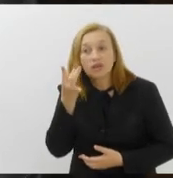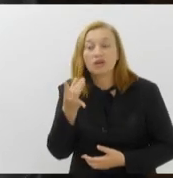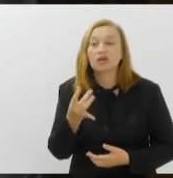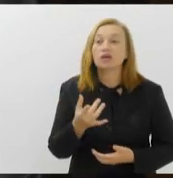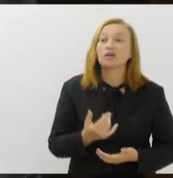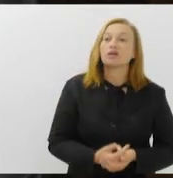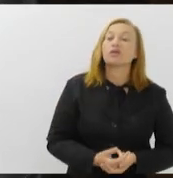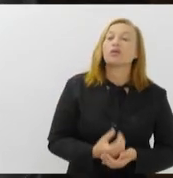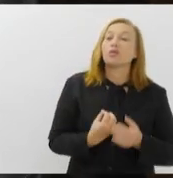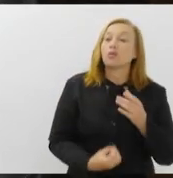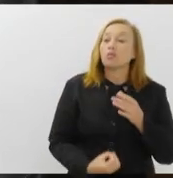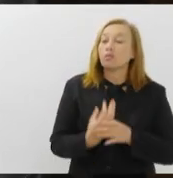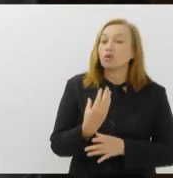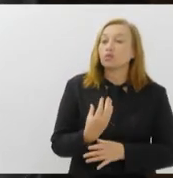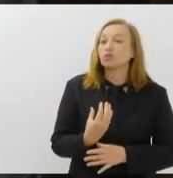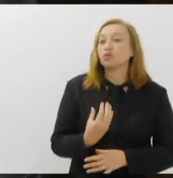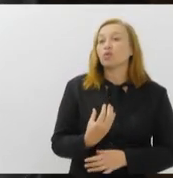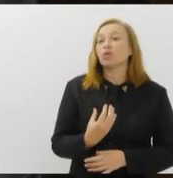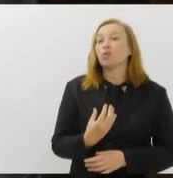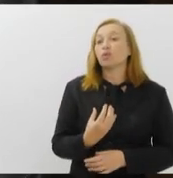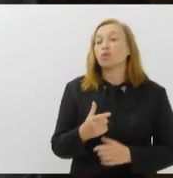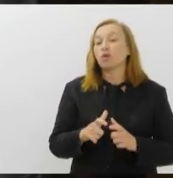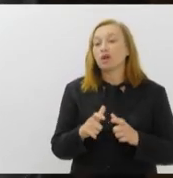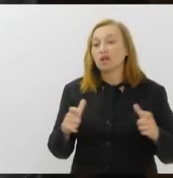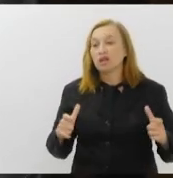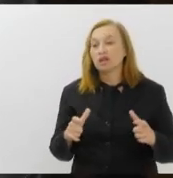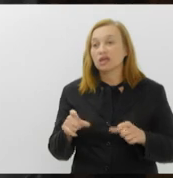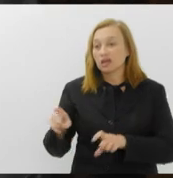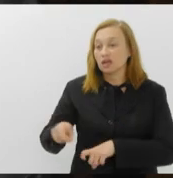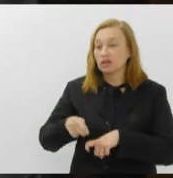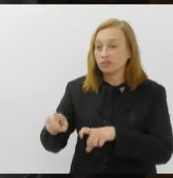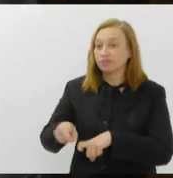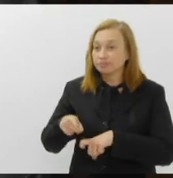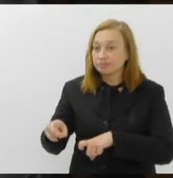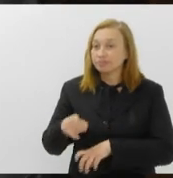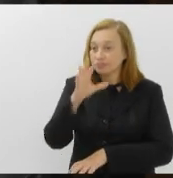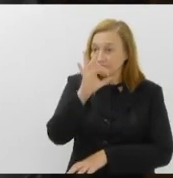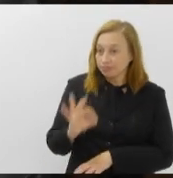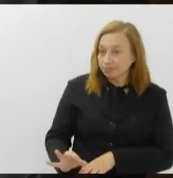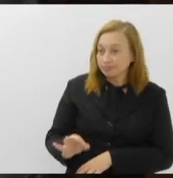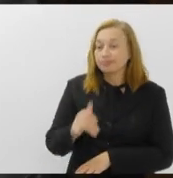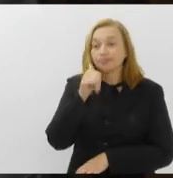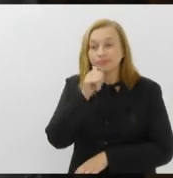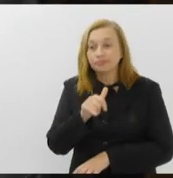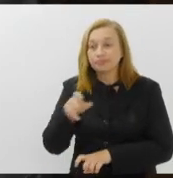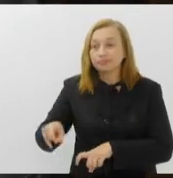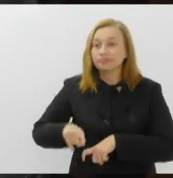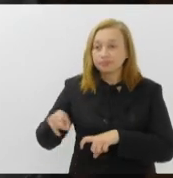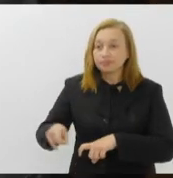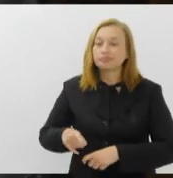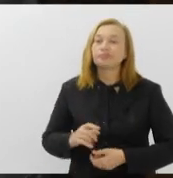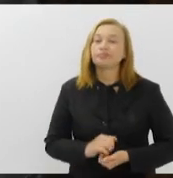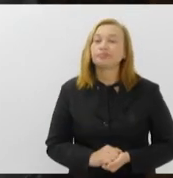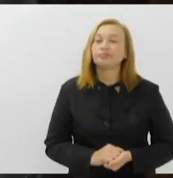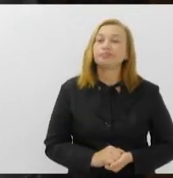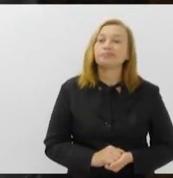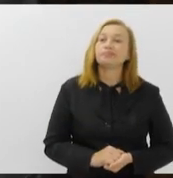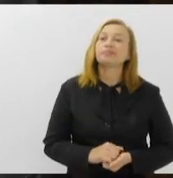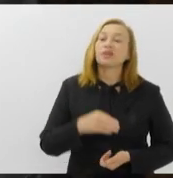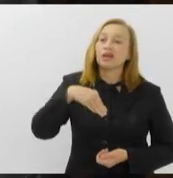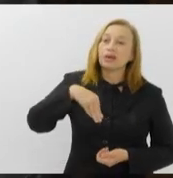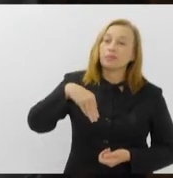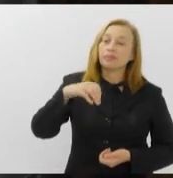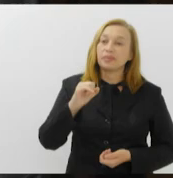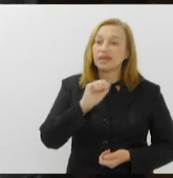maior produtor agrícola, né, tem o maior percentual de mulheres no campo. Nós fomos em Miguel Pereira